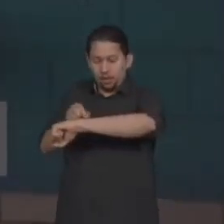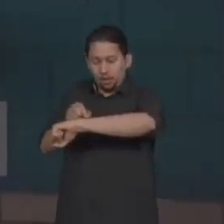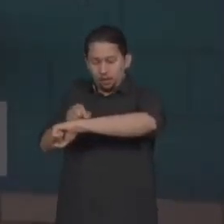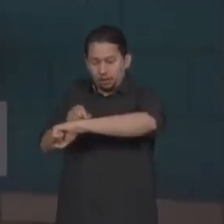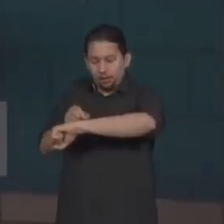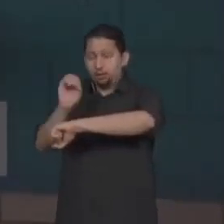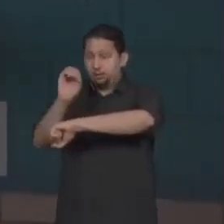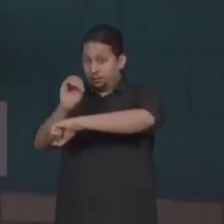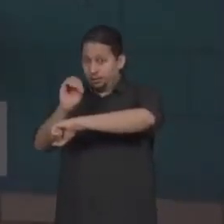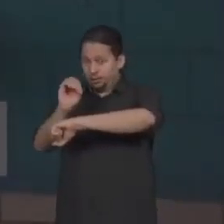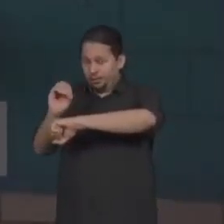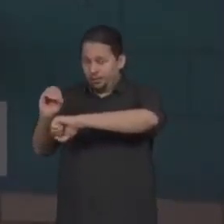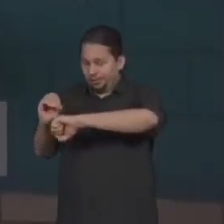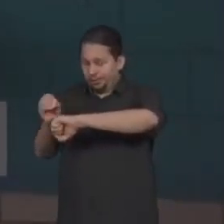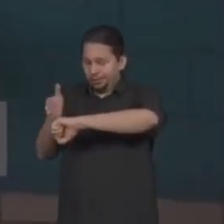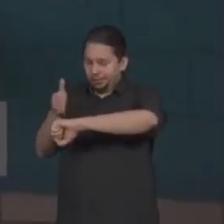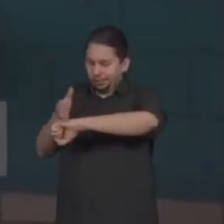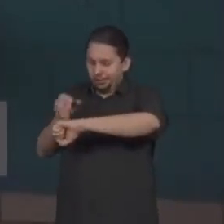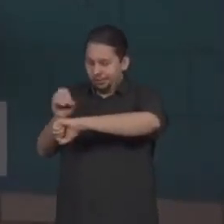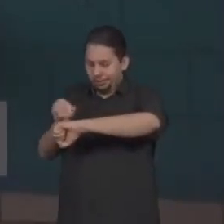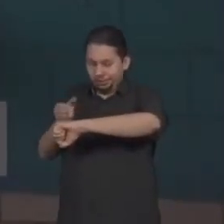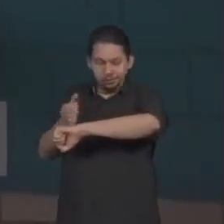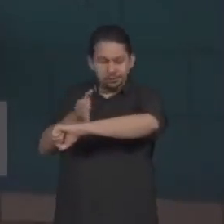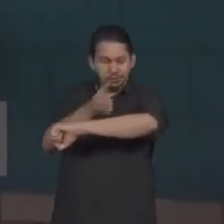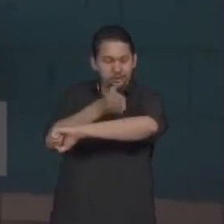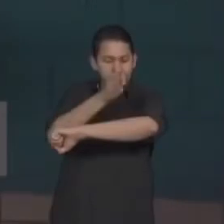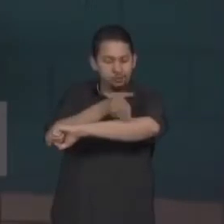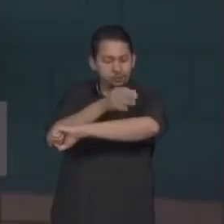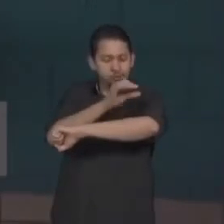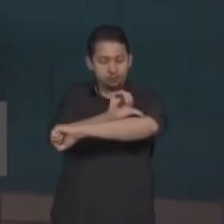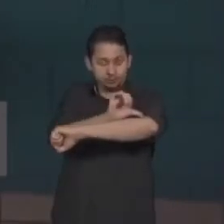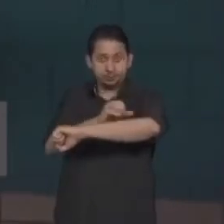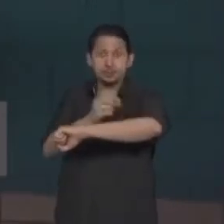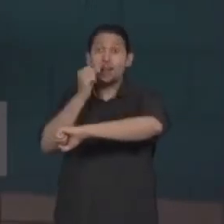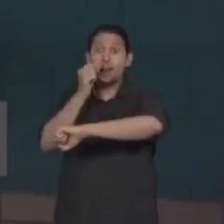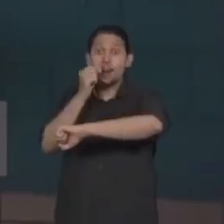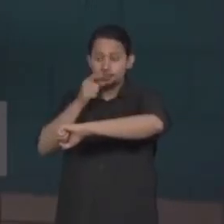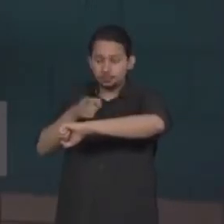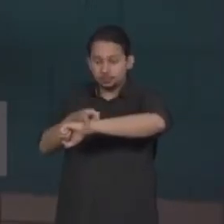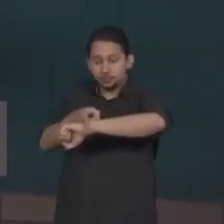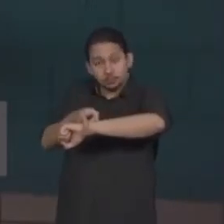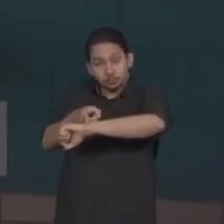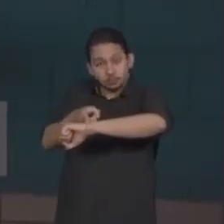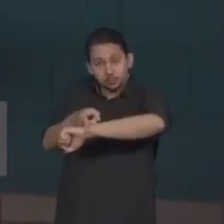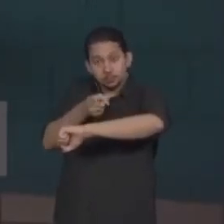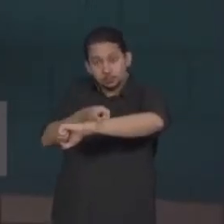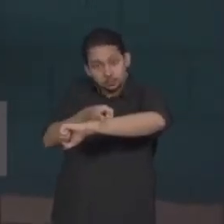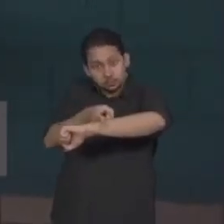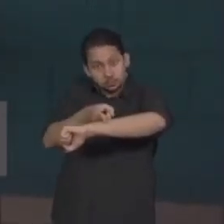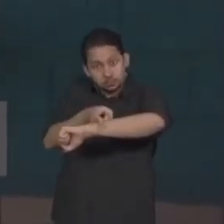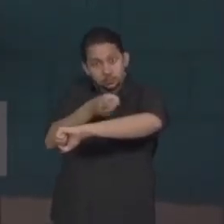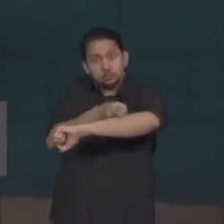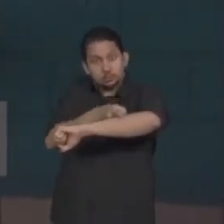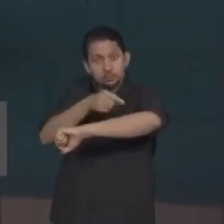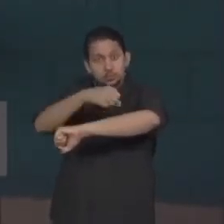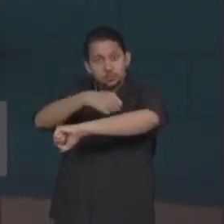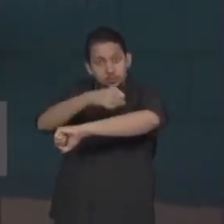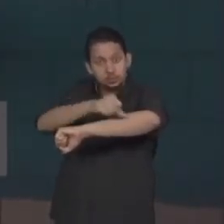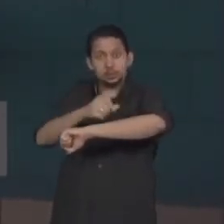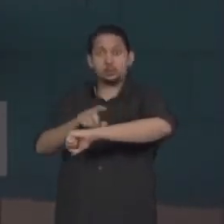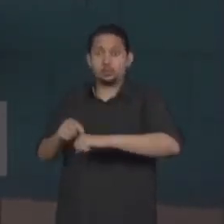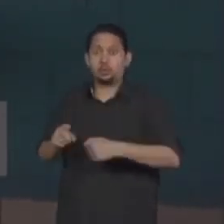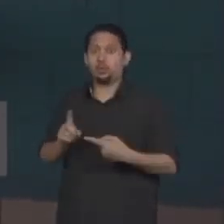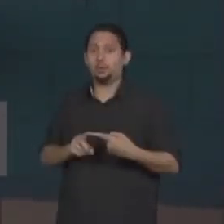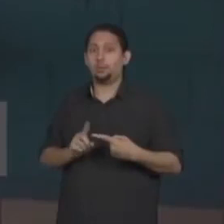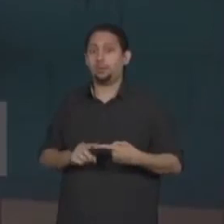0 ao 9, e aí você vai marcar com o seu lápis, como está marcado aqui, ó. A primeira marcação no